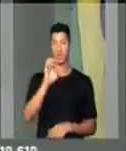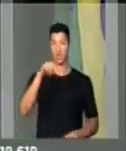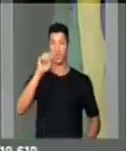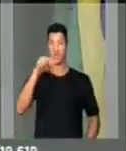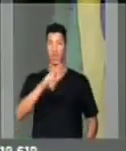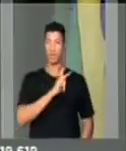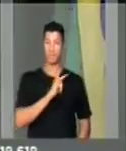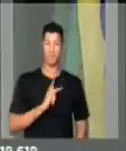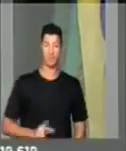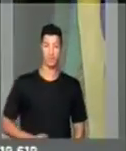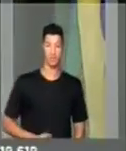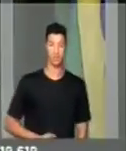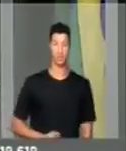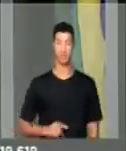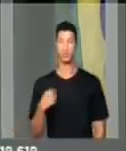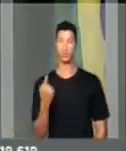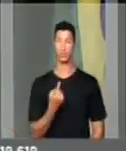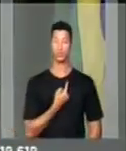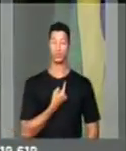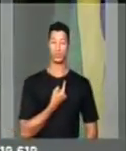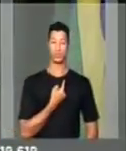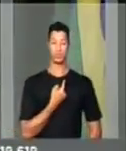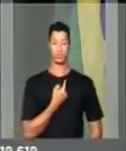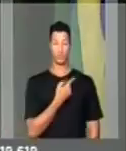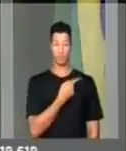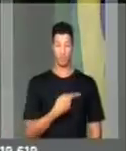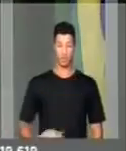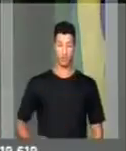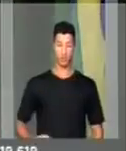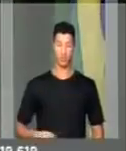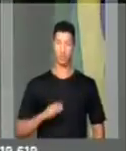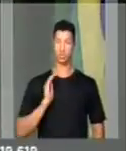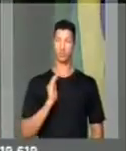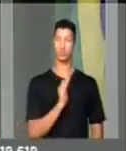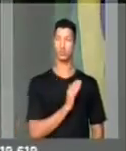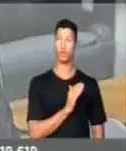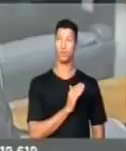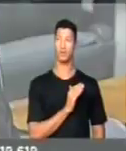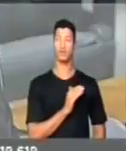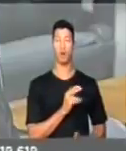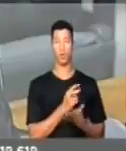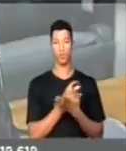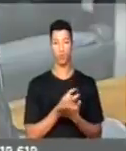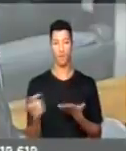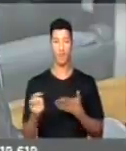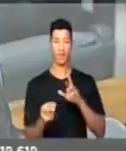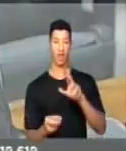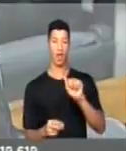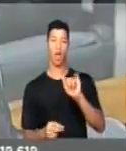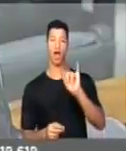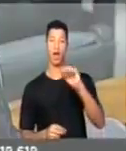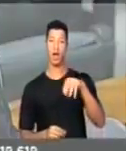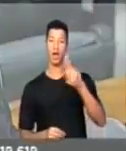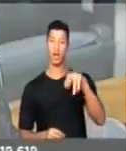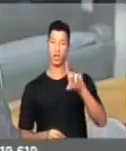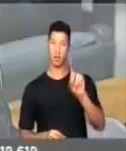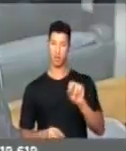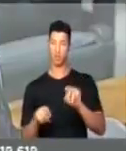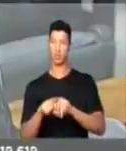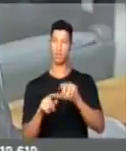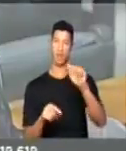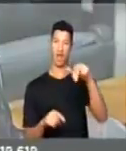Calheiro, presidente, o nosso presidente da comissão do impeachment, Raimundo Lira, e o